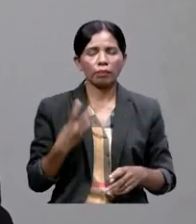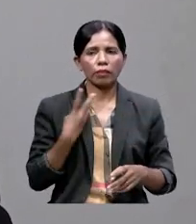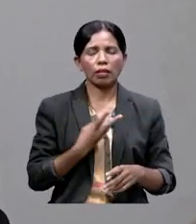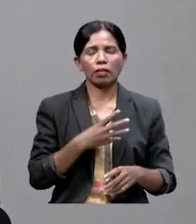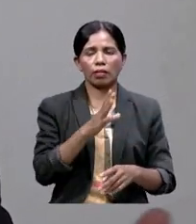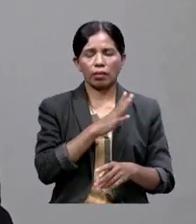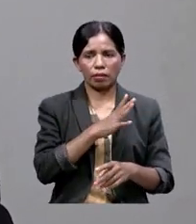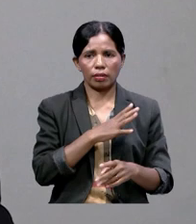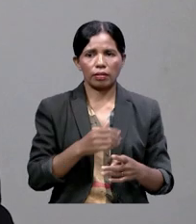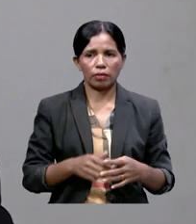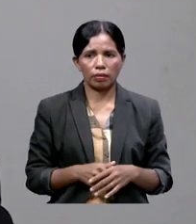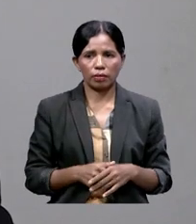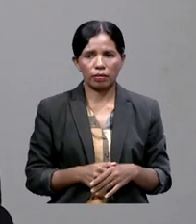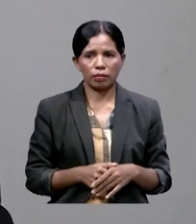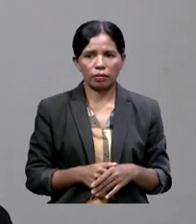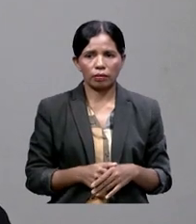ca